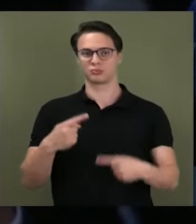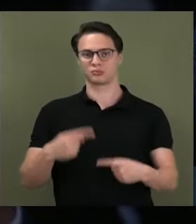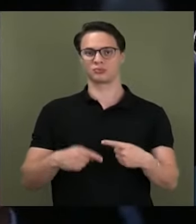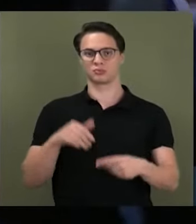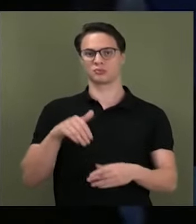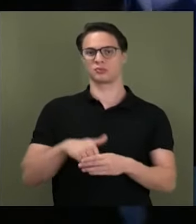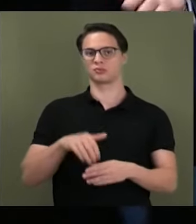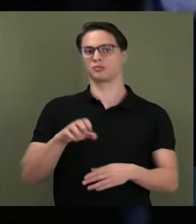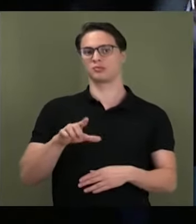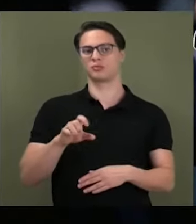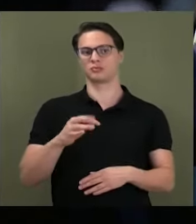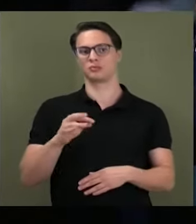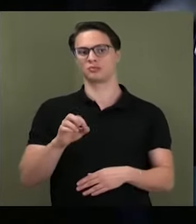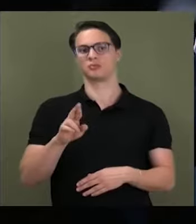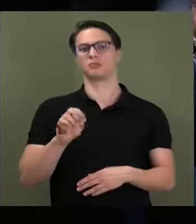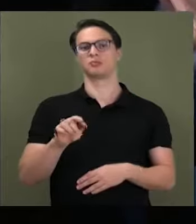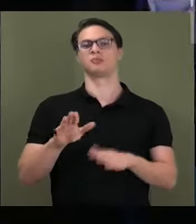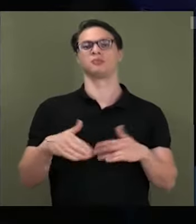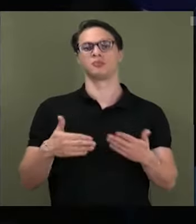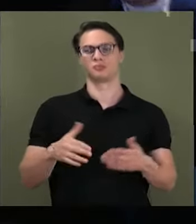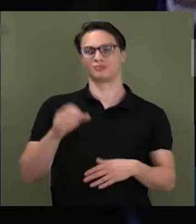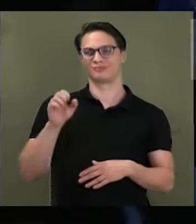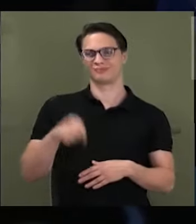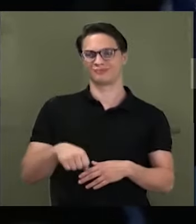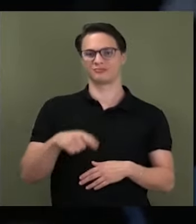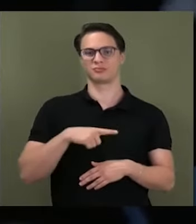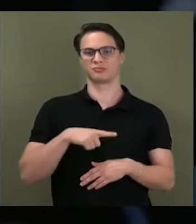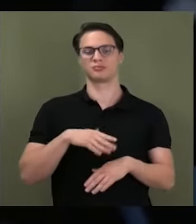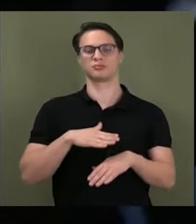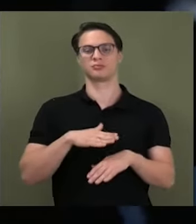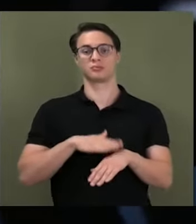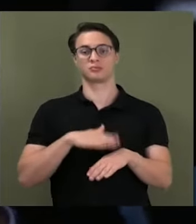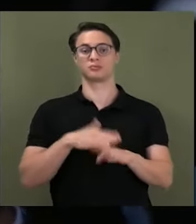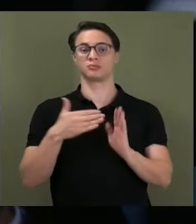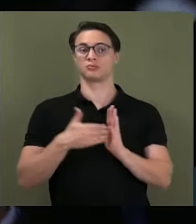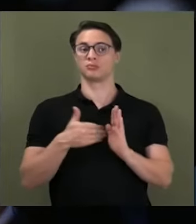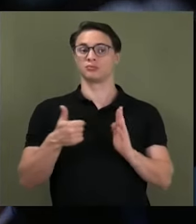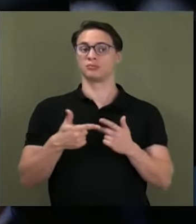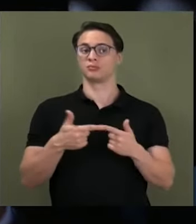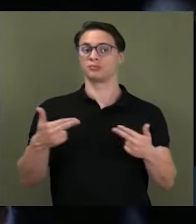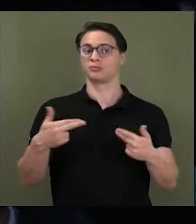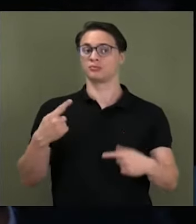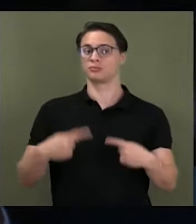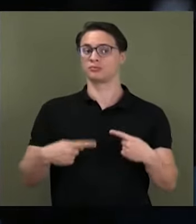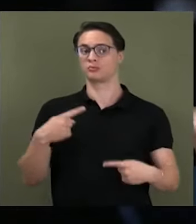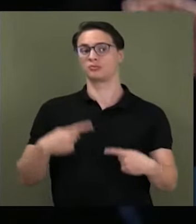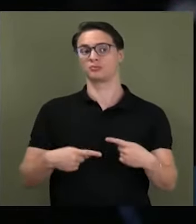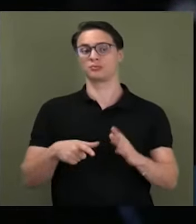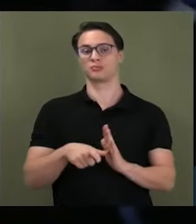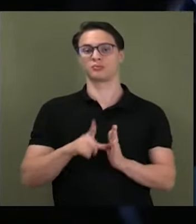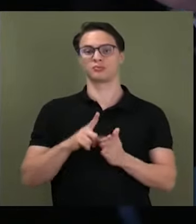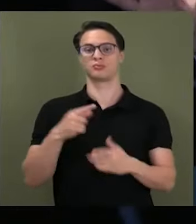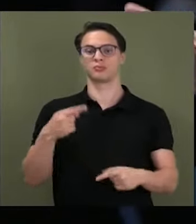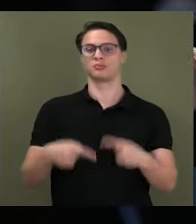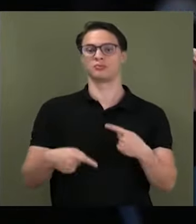porque aí sim, estamos no momento eleitoral, tiramos aqui dos artigos que estávamos discutindo para discutir as conjunturas de